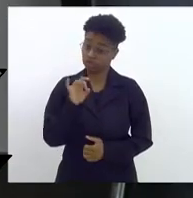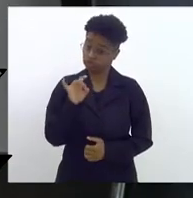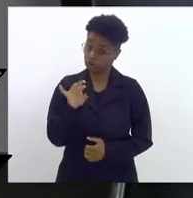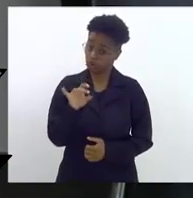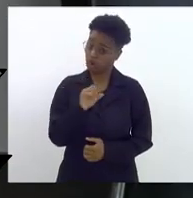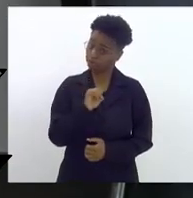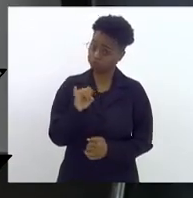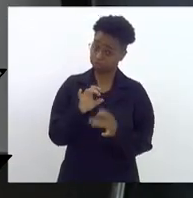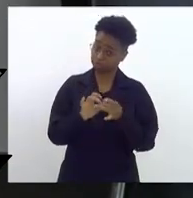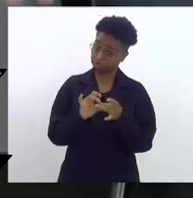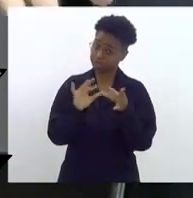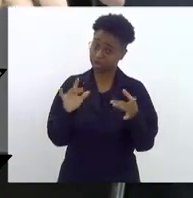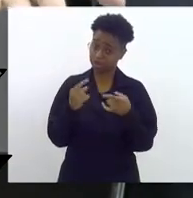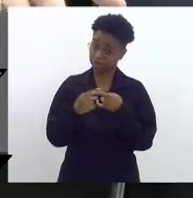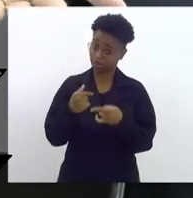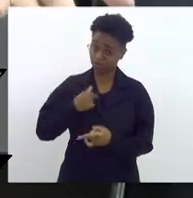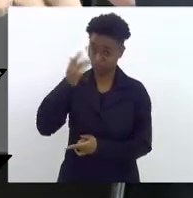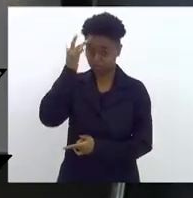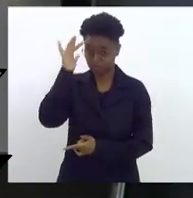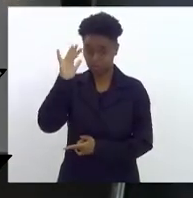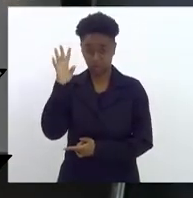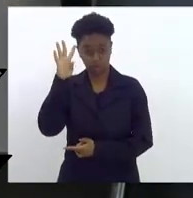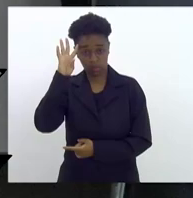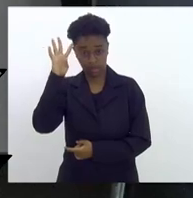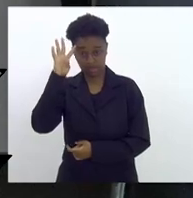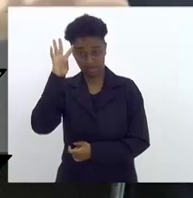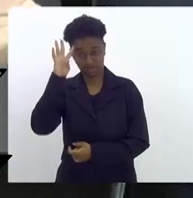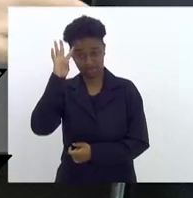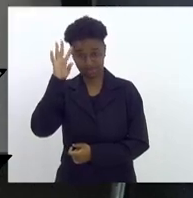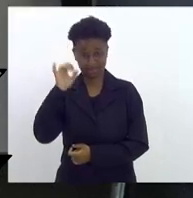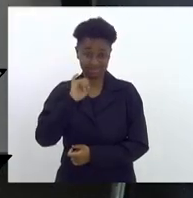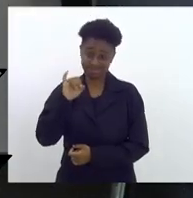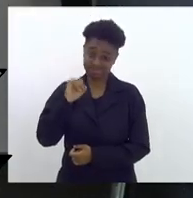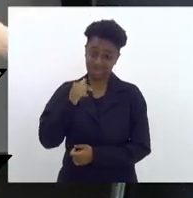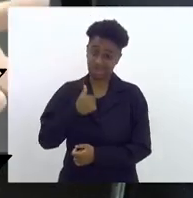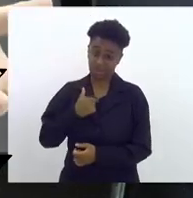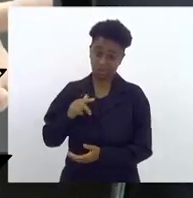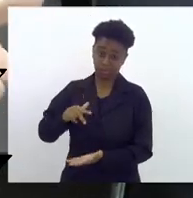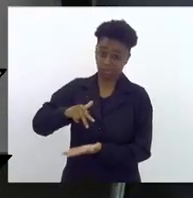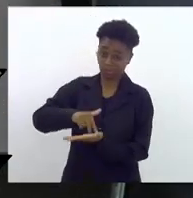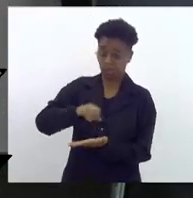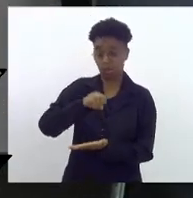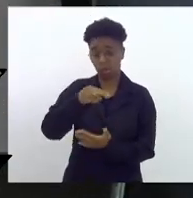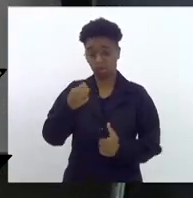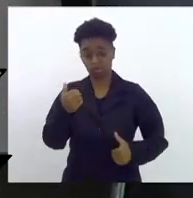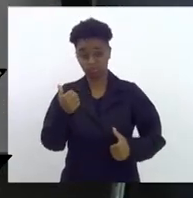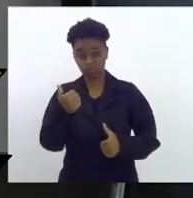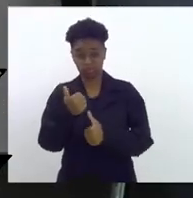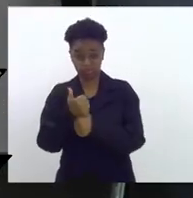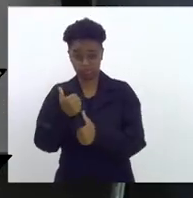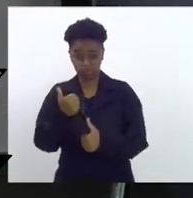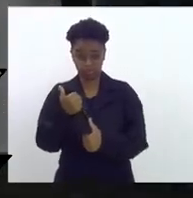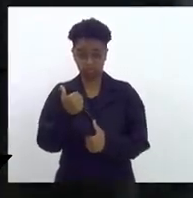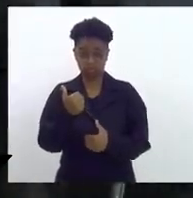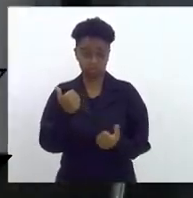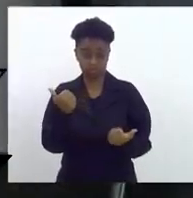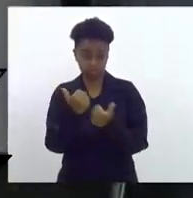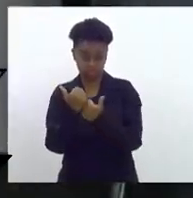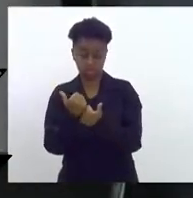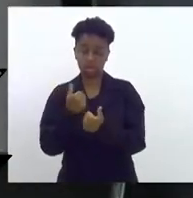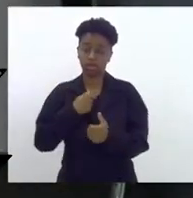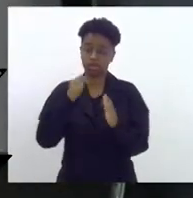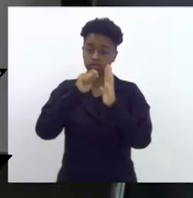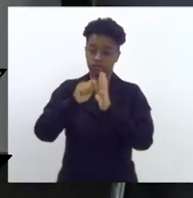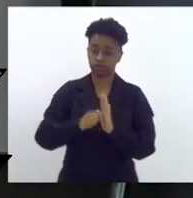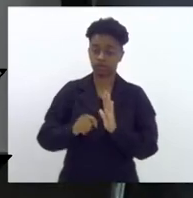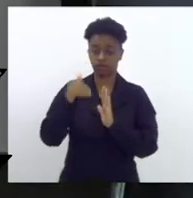autorizar porque mas não sei quarta-feira eu serei titular ou suplente então eu escrevi aqui o voto em